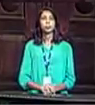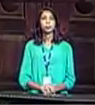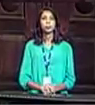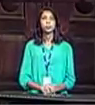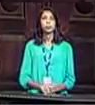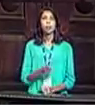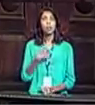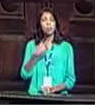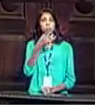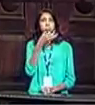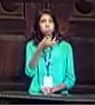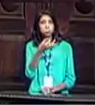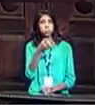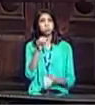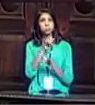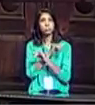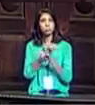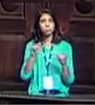sugiro